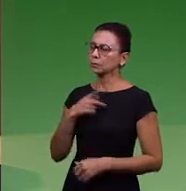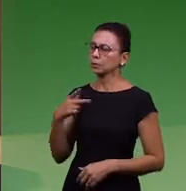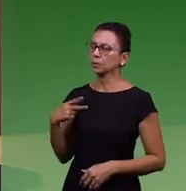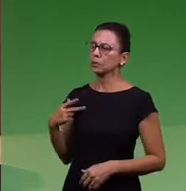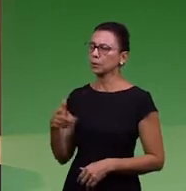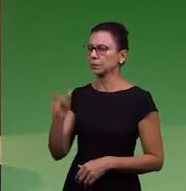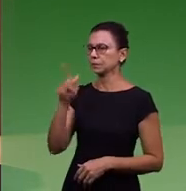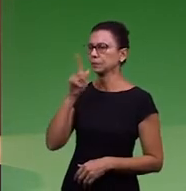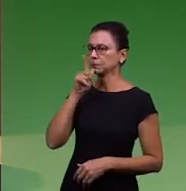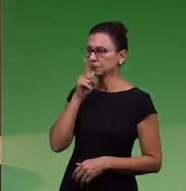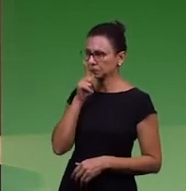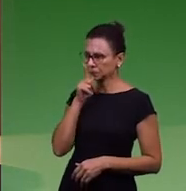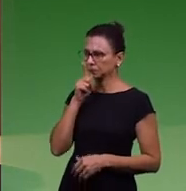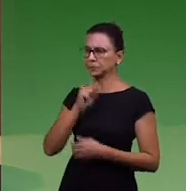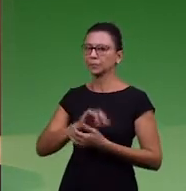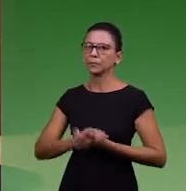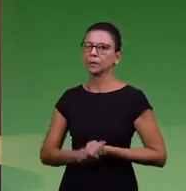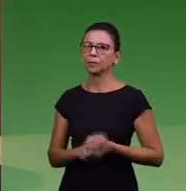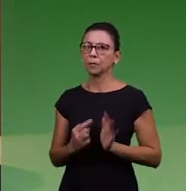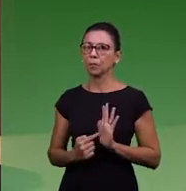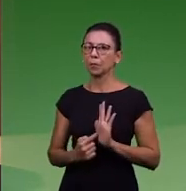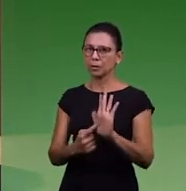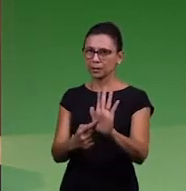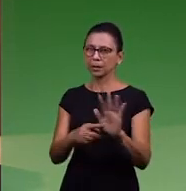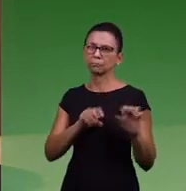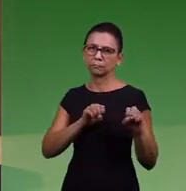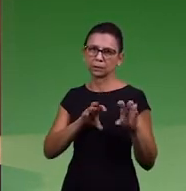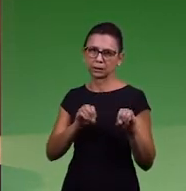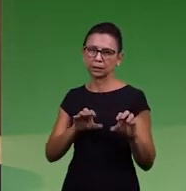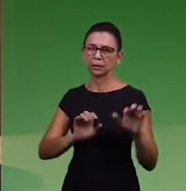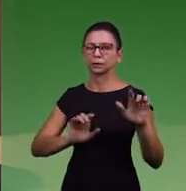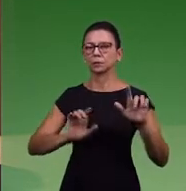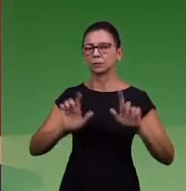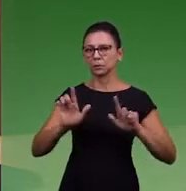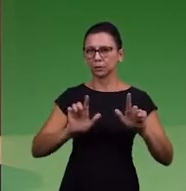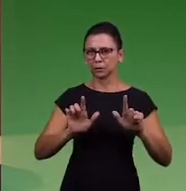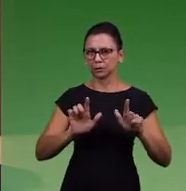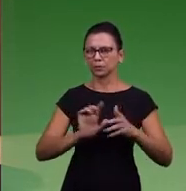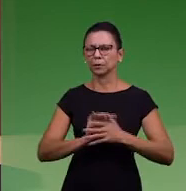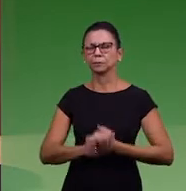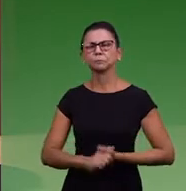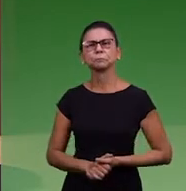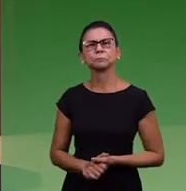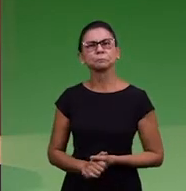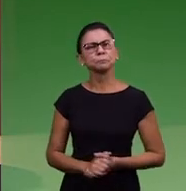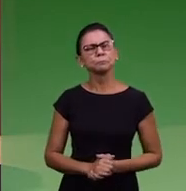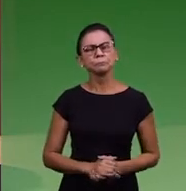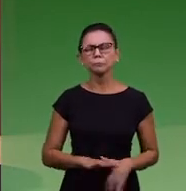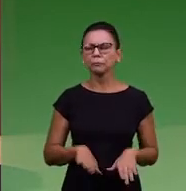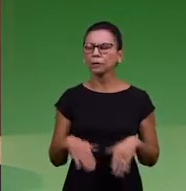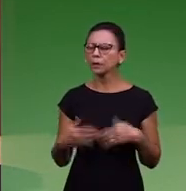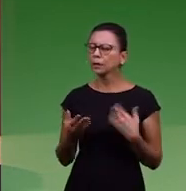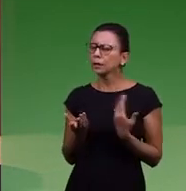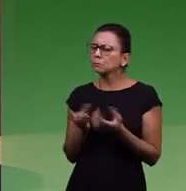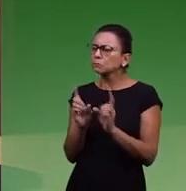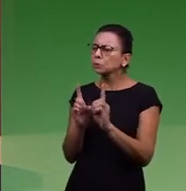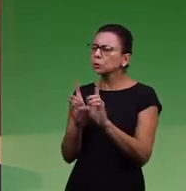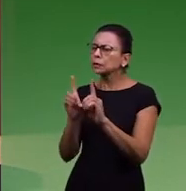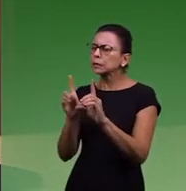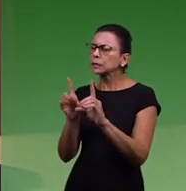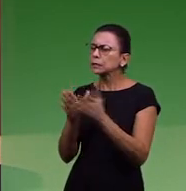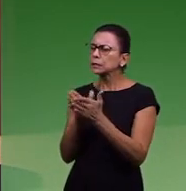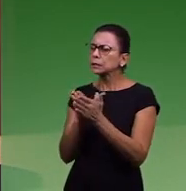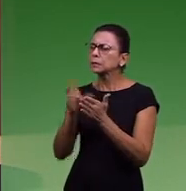pode nortear esse programa, ou que vai nortear esse programa, que é a seguinte: que doutrinas bíblicas